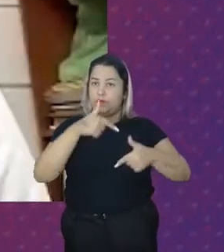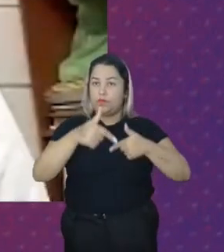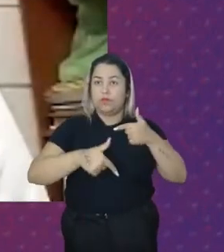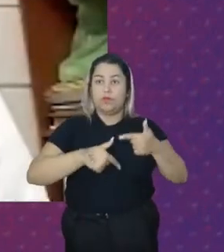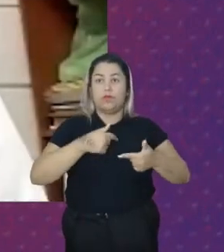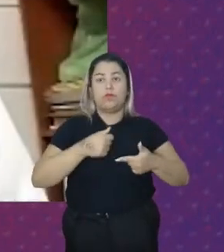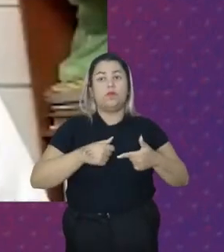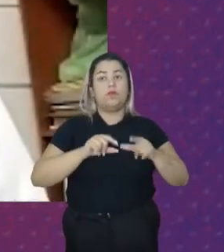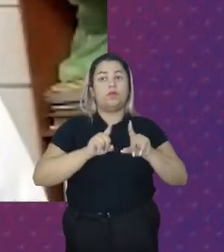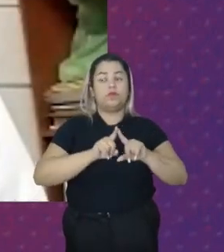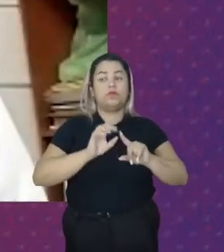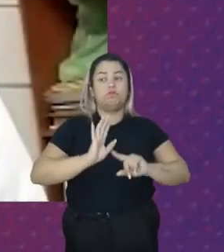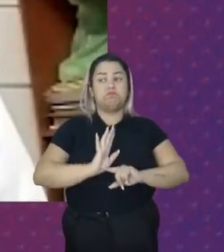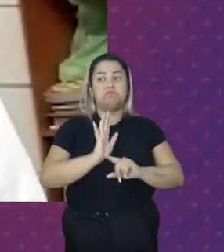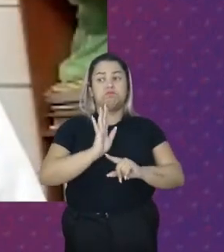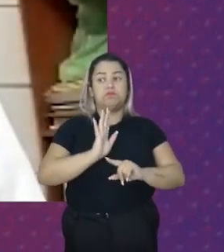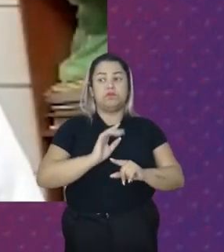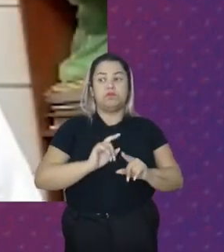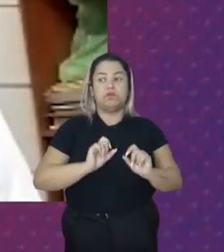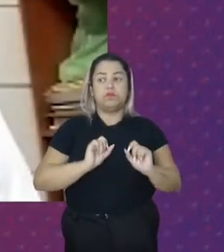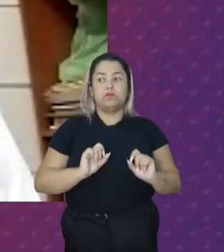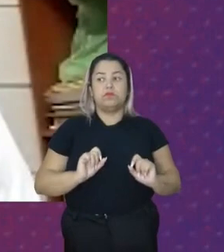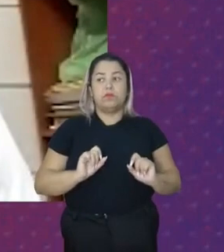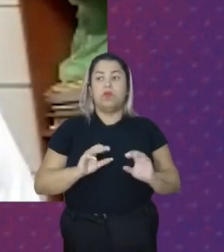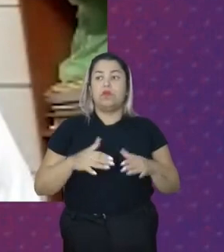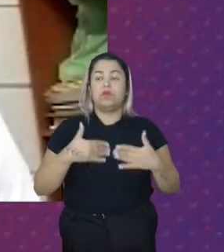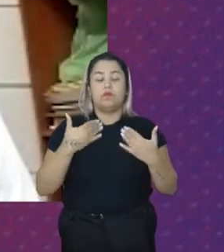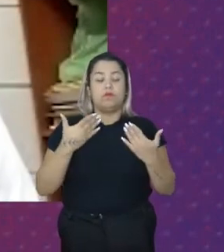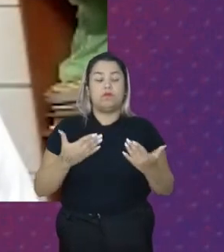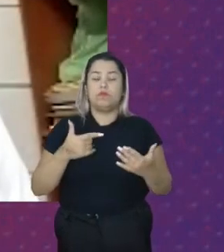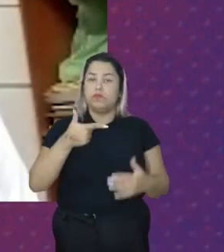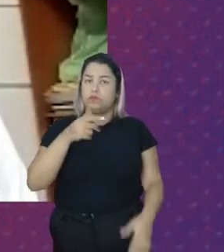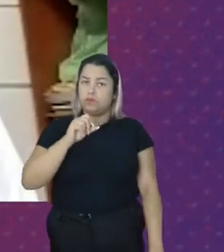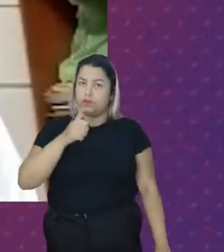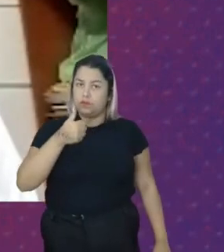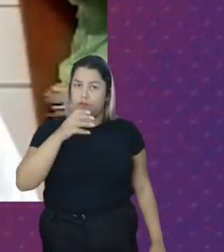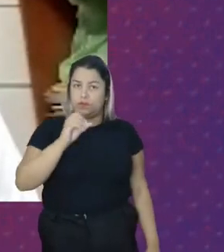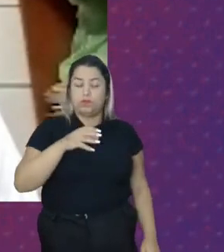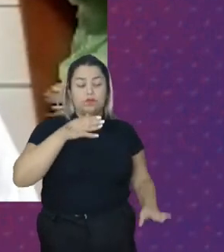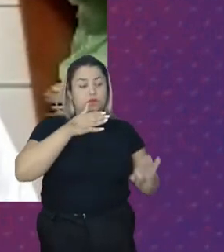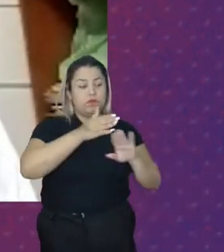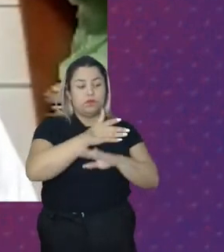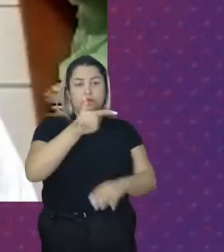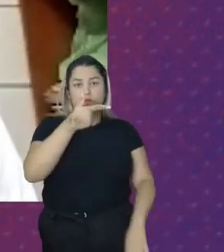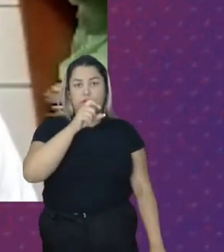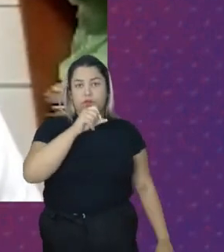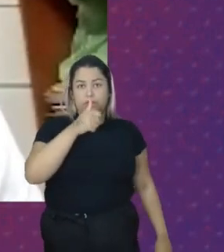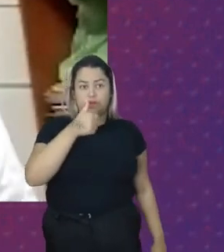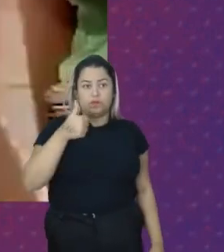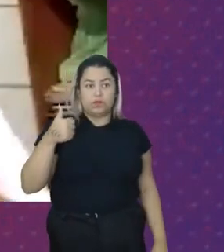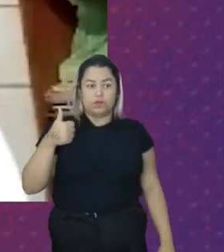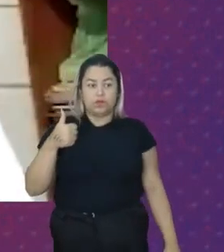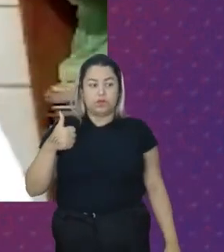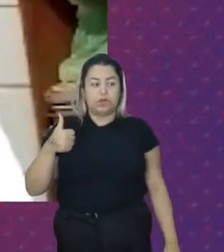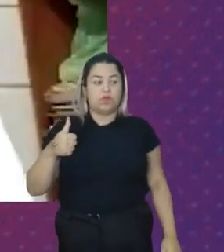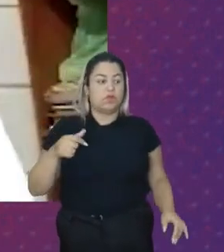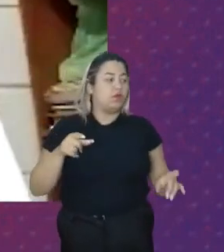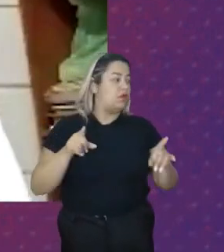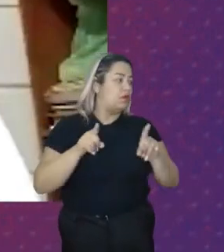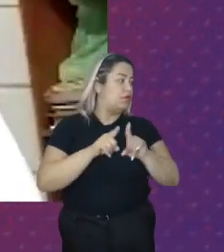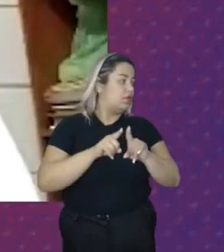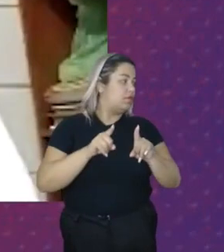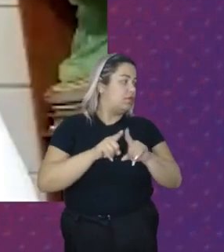empregadores Então Foi discutido Em 2010 Aprovada em 2011 A convenção E aí